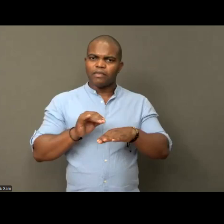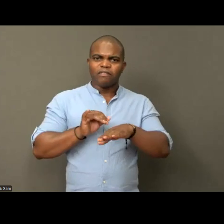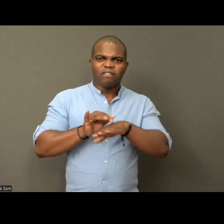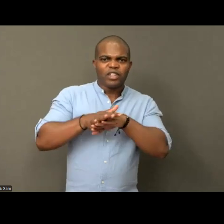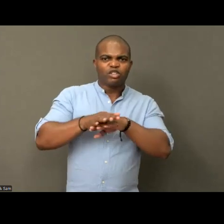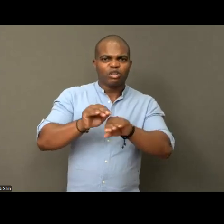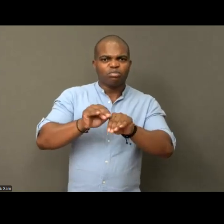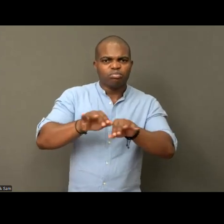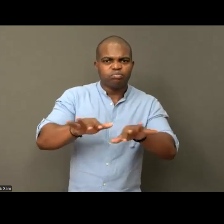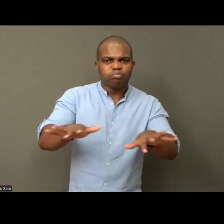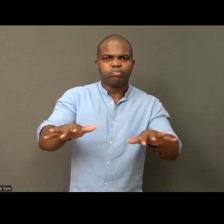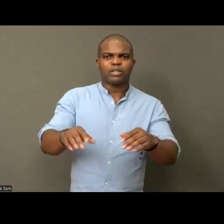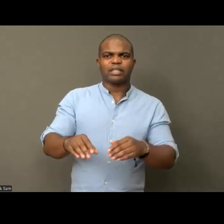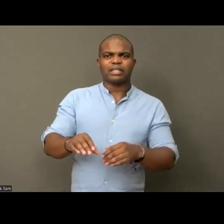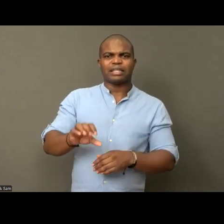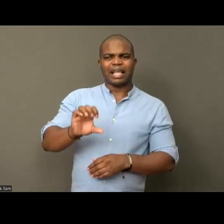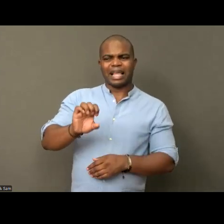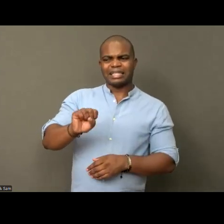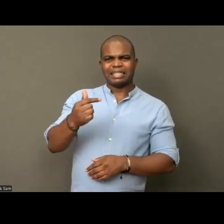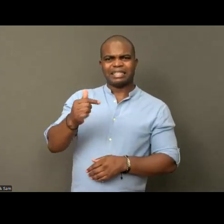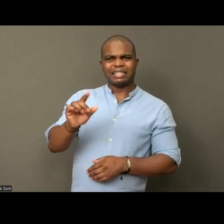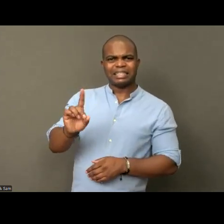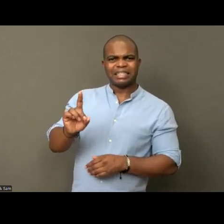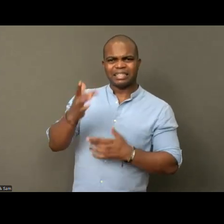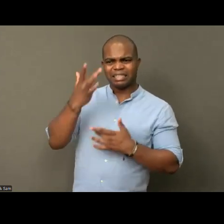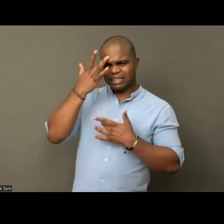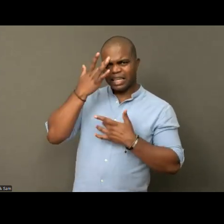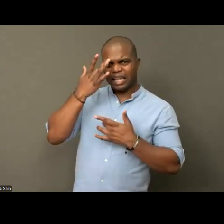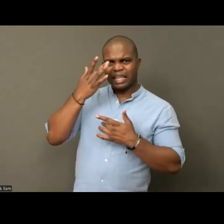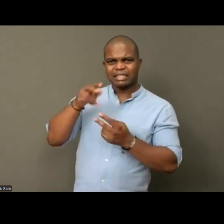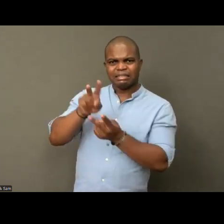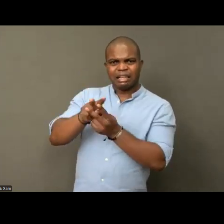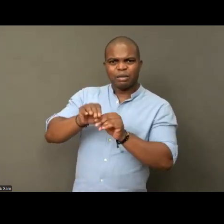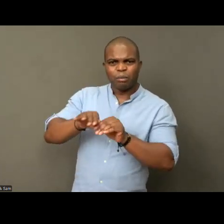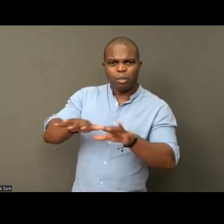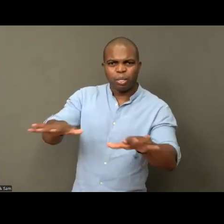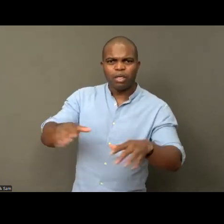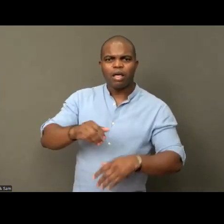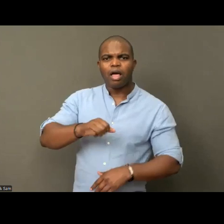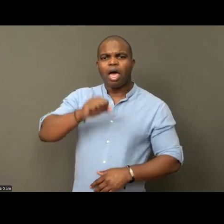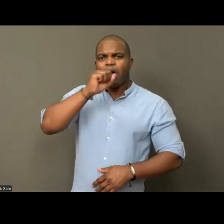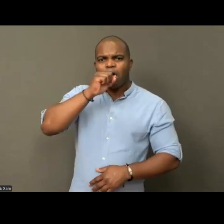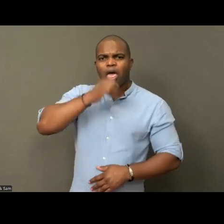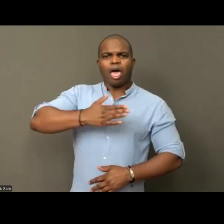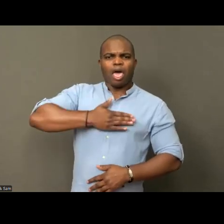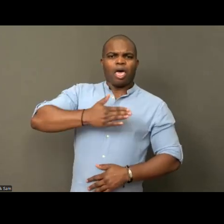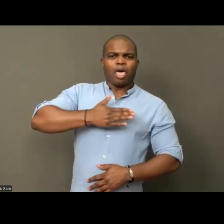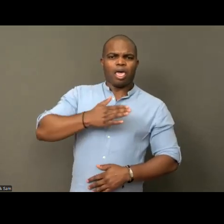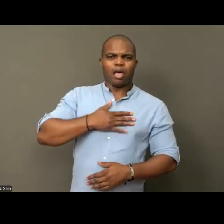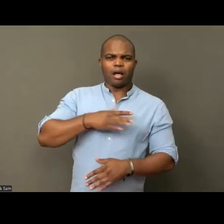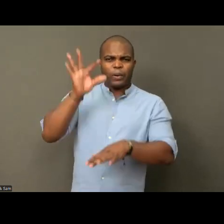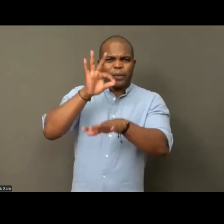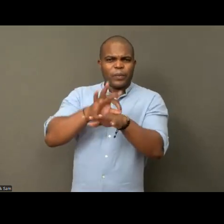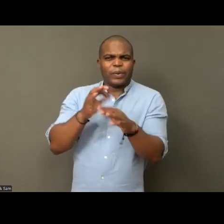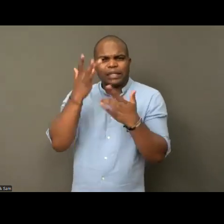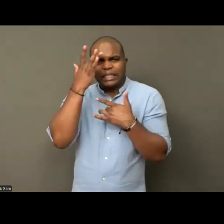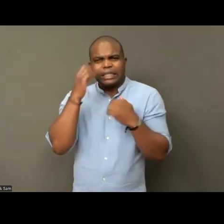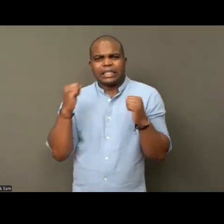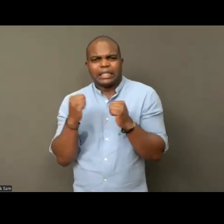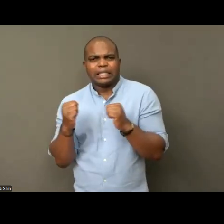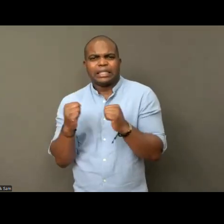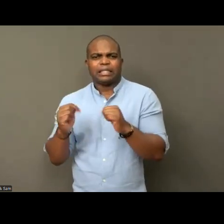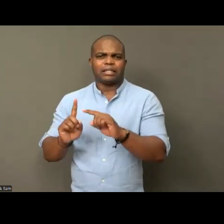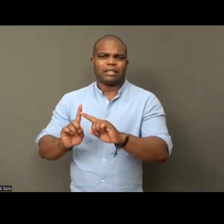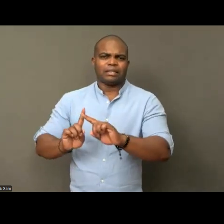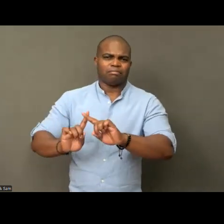tuberculose, diseases, malária, signs of doenças vector-borne transmitidas por diseases, vetores, doenças viral hepatitis, cervical imunopreveníveis, cancer, hepatite viral, câncer cholera, do and colo, do environmental útero, risk cólera factors.